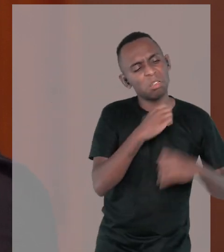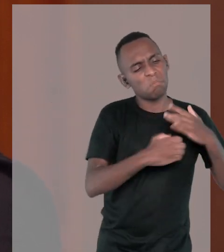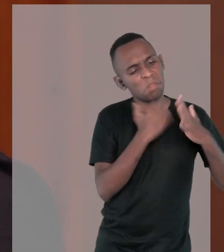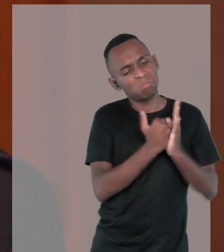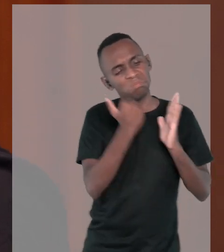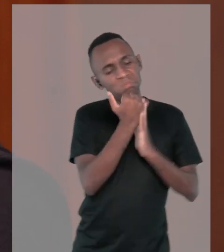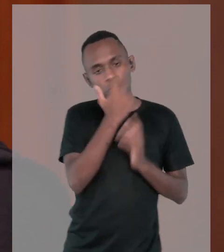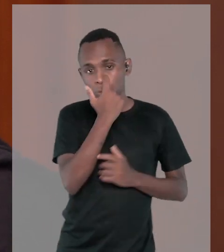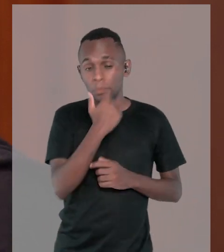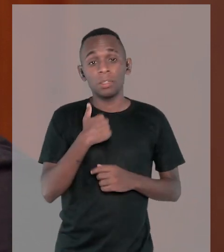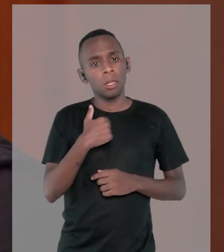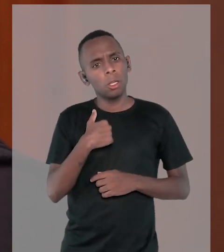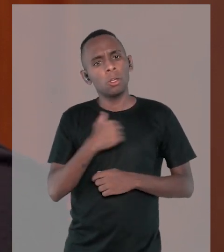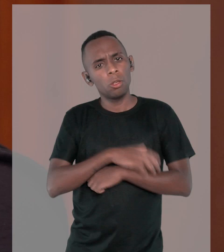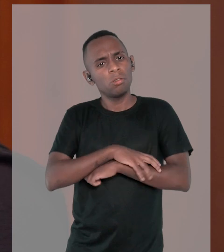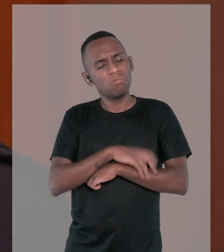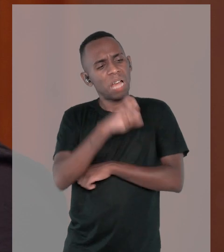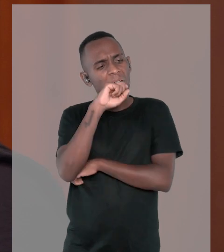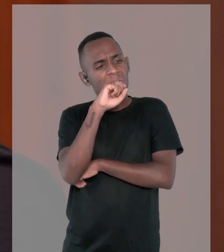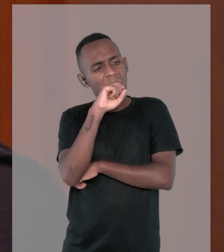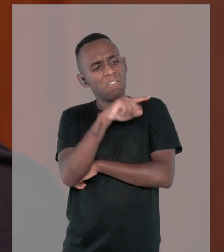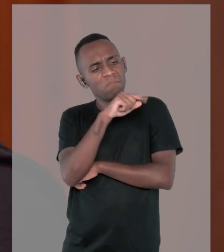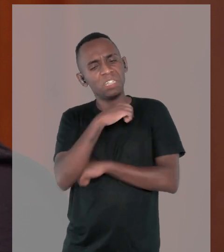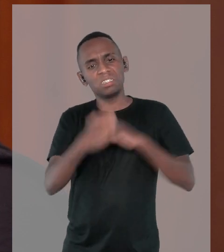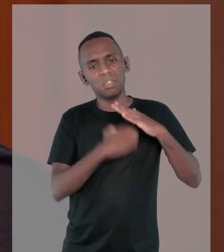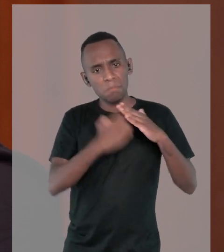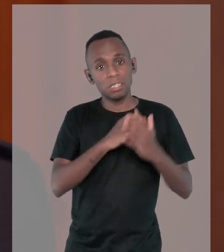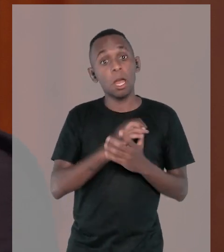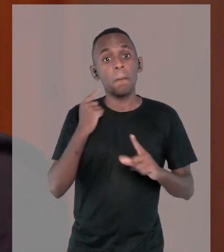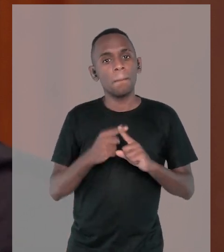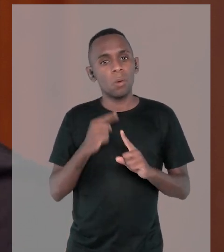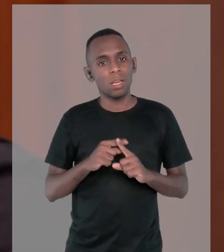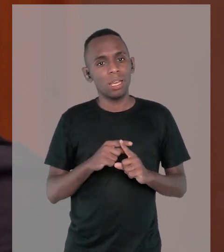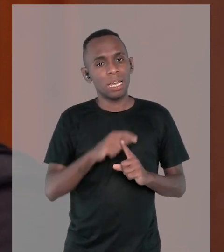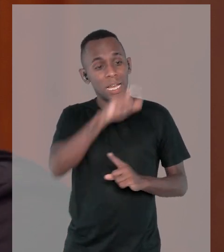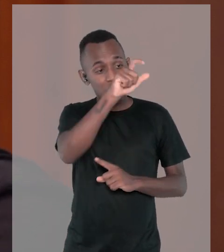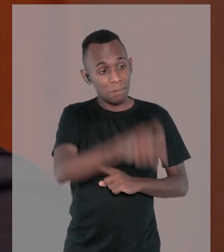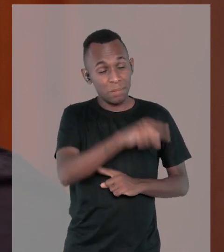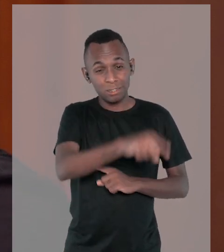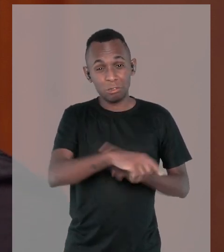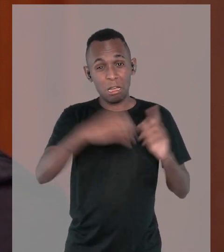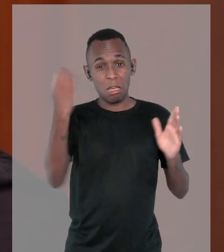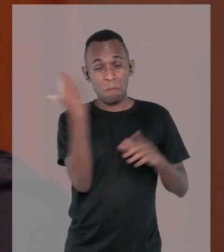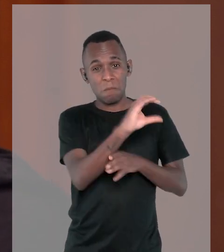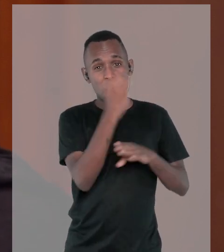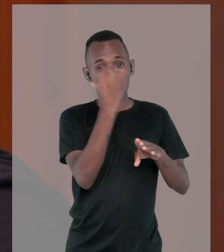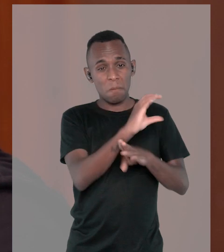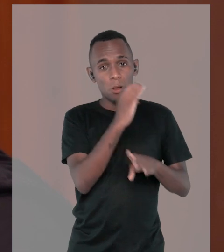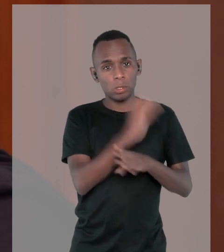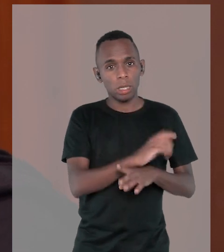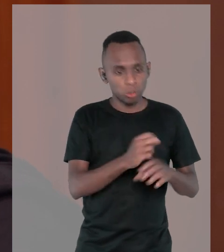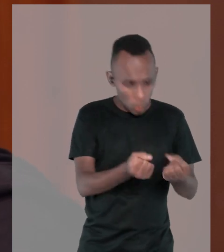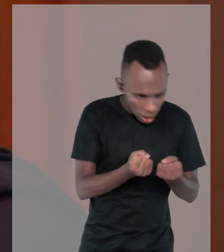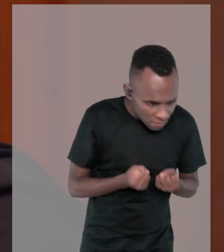descolada. E eu confesso que eu fiquei com um pouco de inveja dessa empresa. porque ele postava fotos e tinha uma gaveta cheia